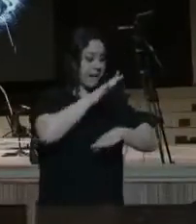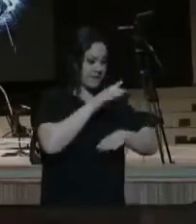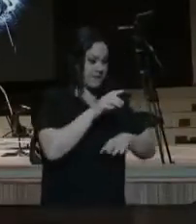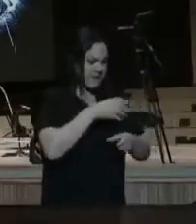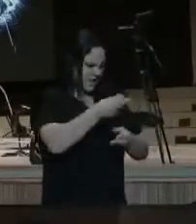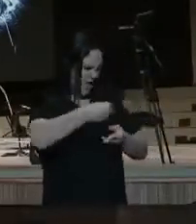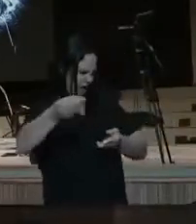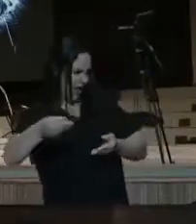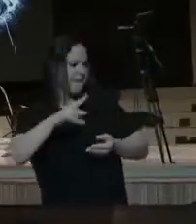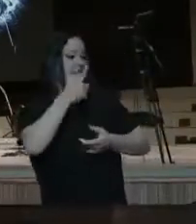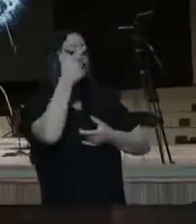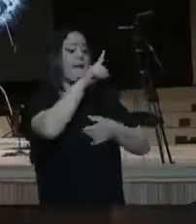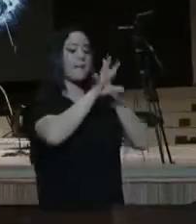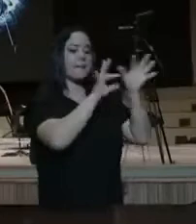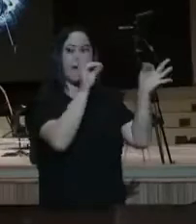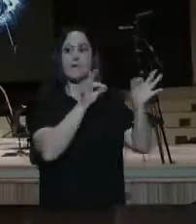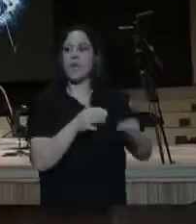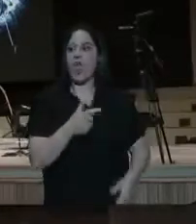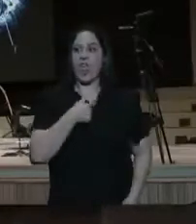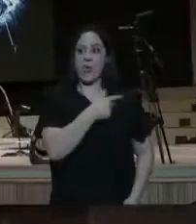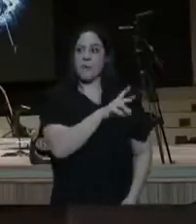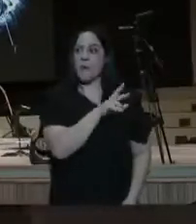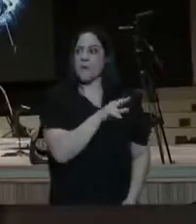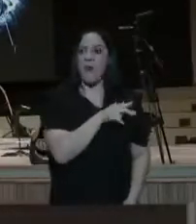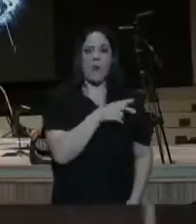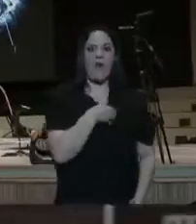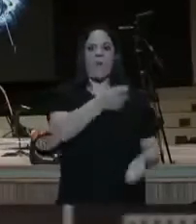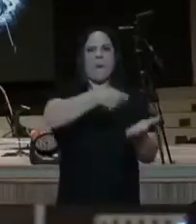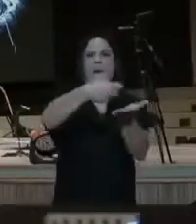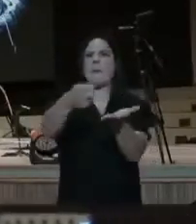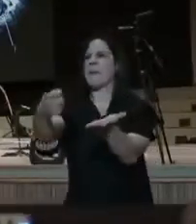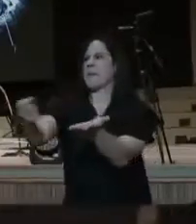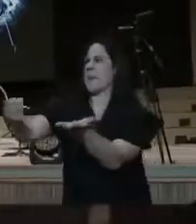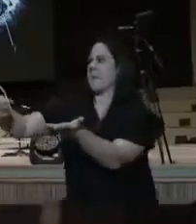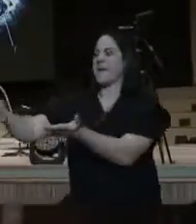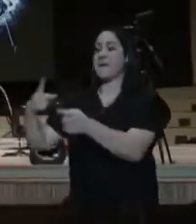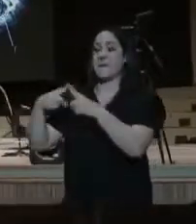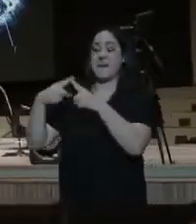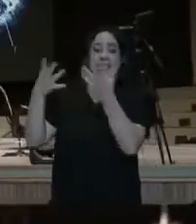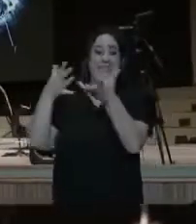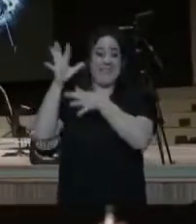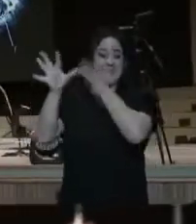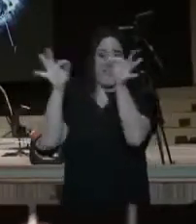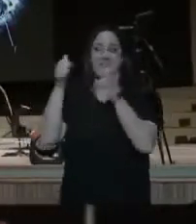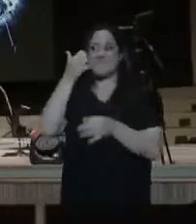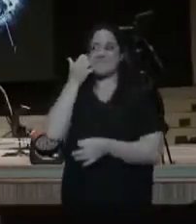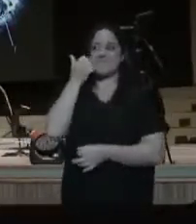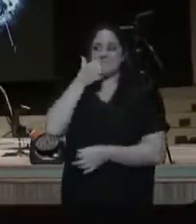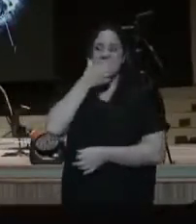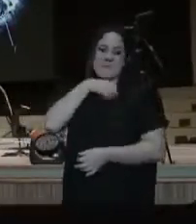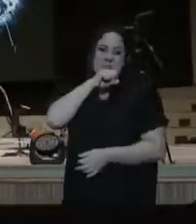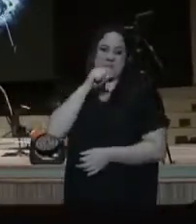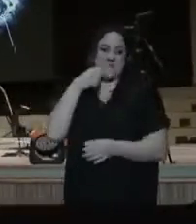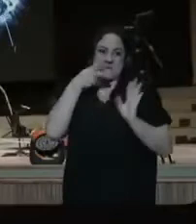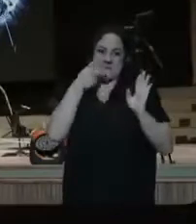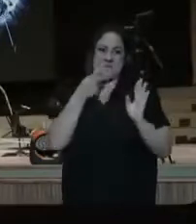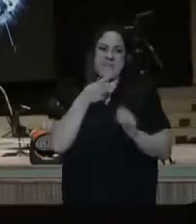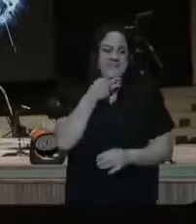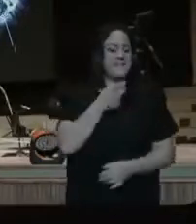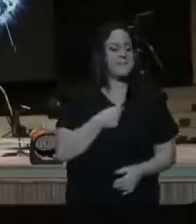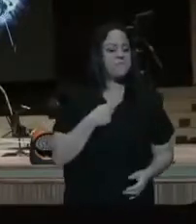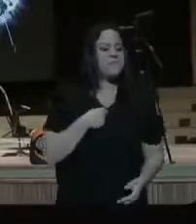prêmio a gente saía do folheto tinha um pessoal eu lembro que há memória muito tempo lá tem o pessoal jogava